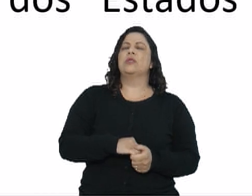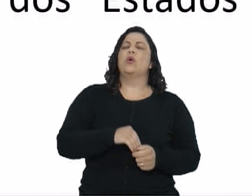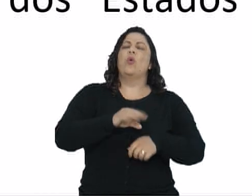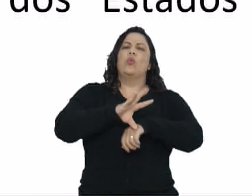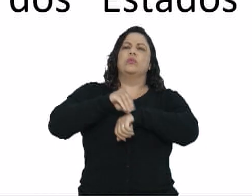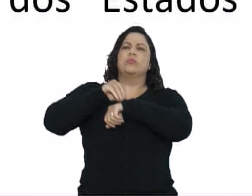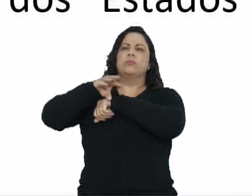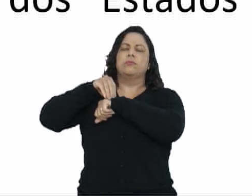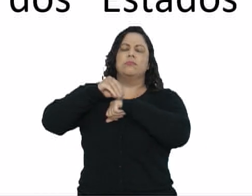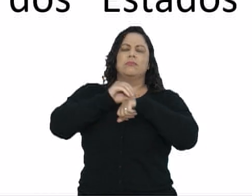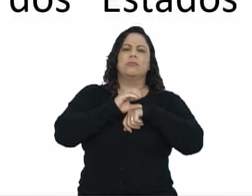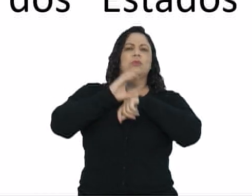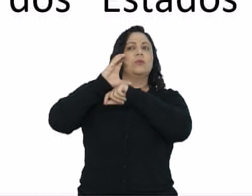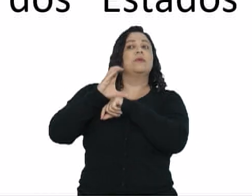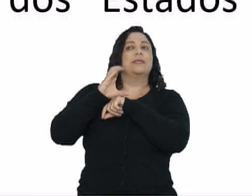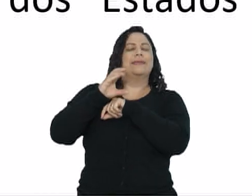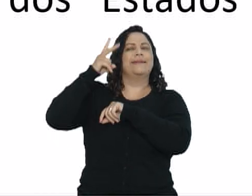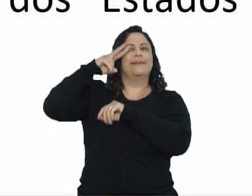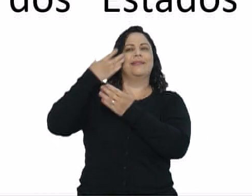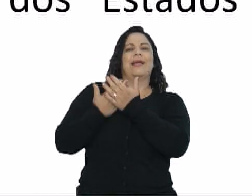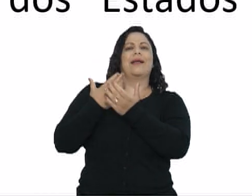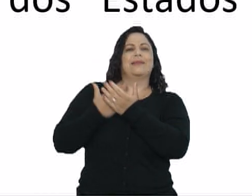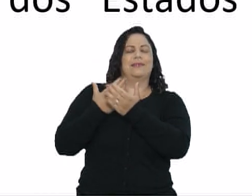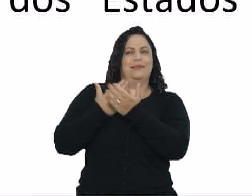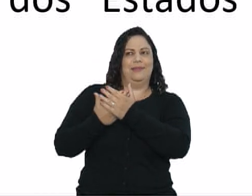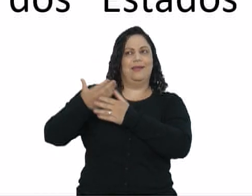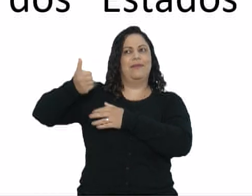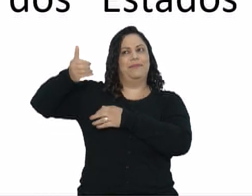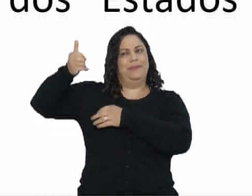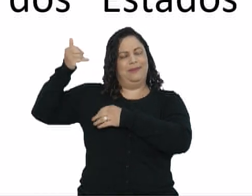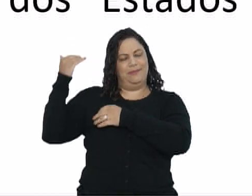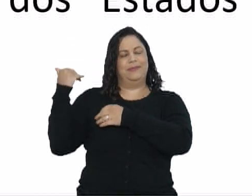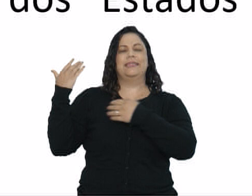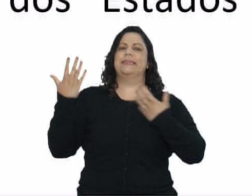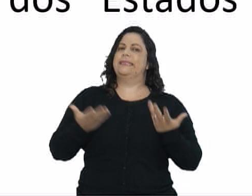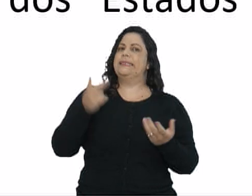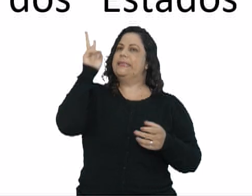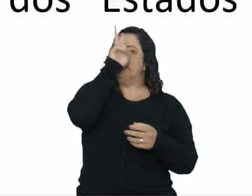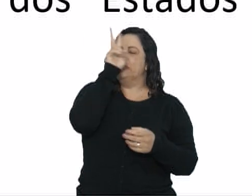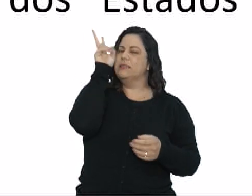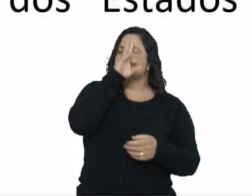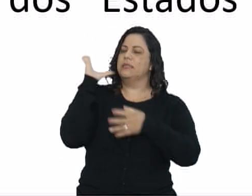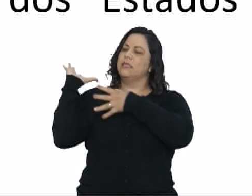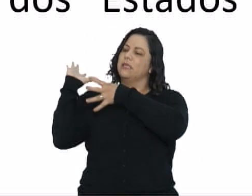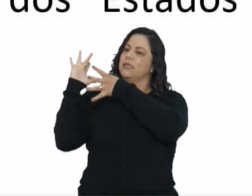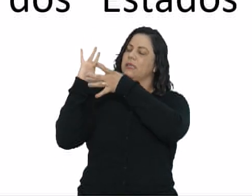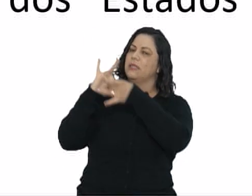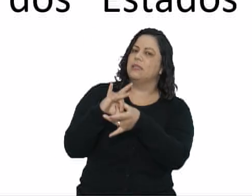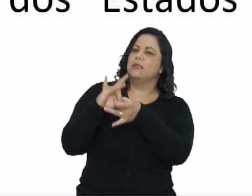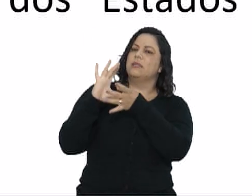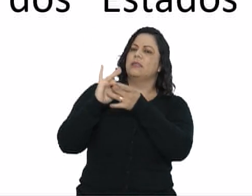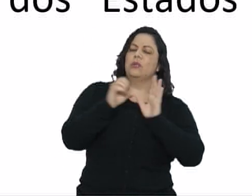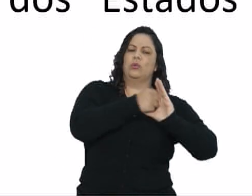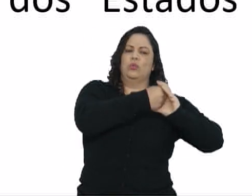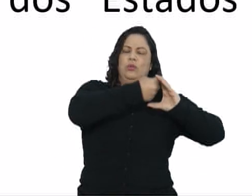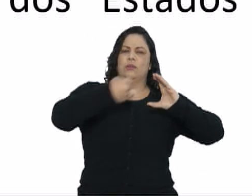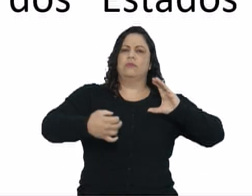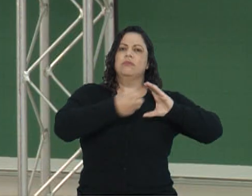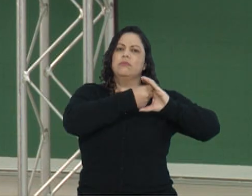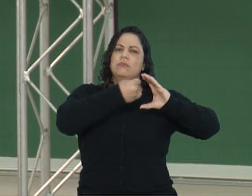Estado nazifascista vistos nas aulas sobre formas históricas de Estado e faça conexão com as características dos